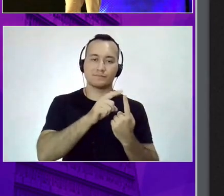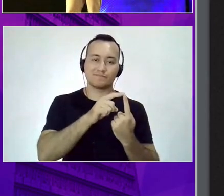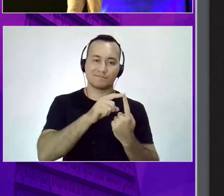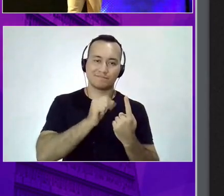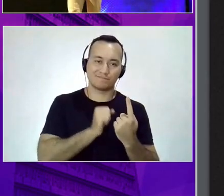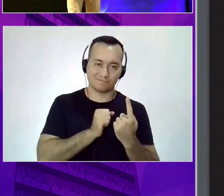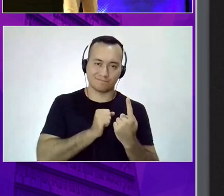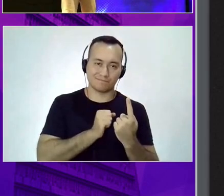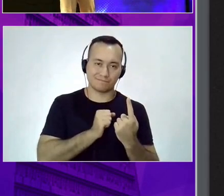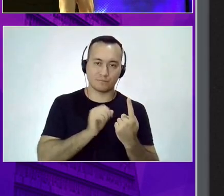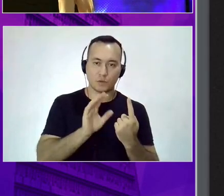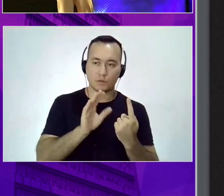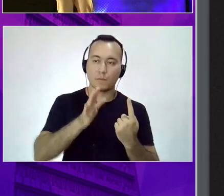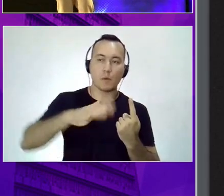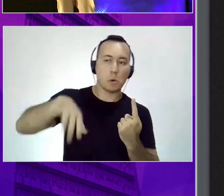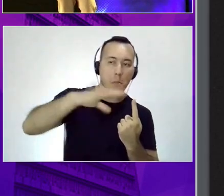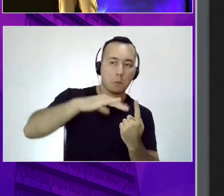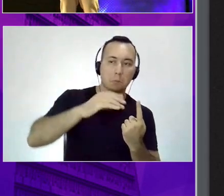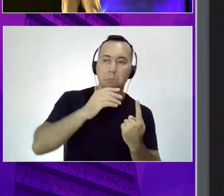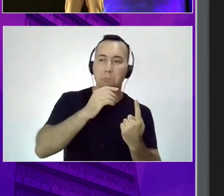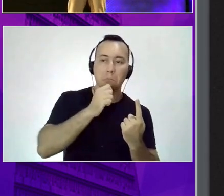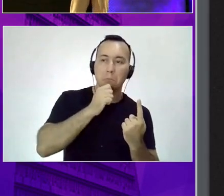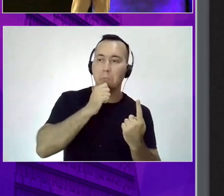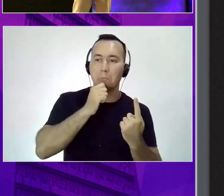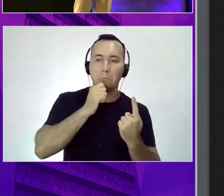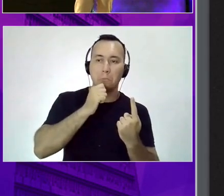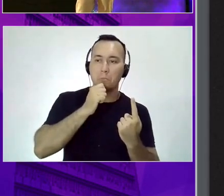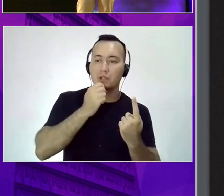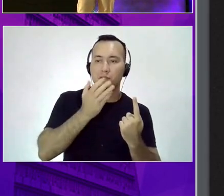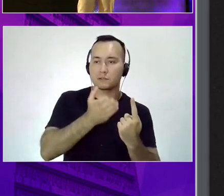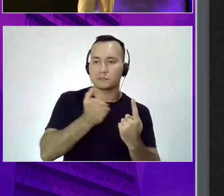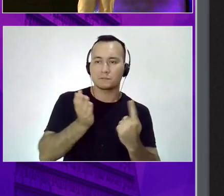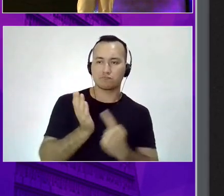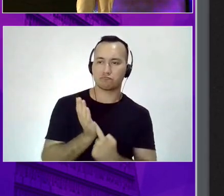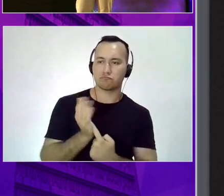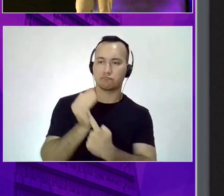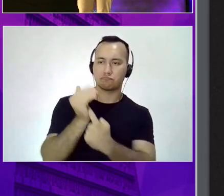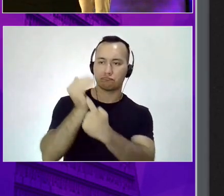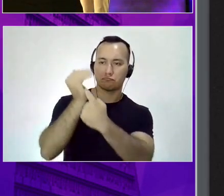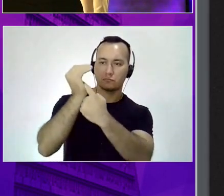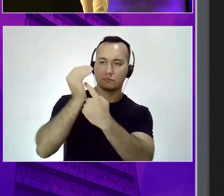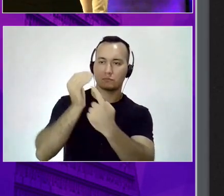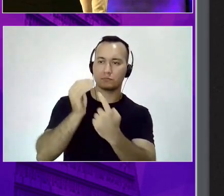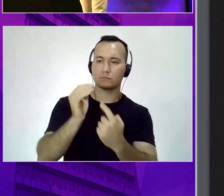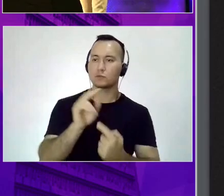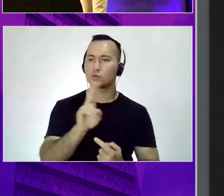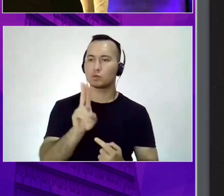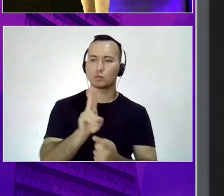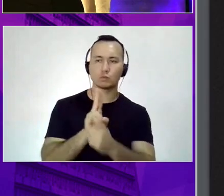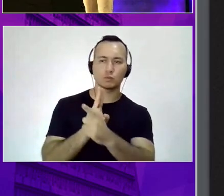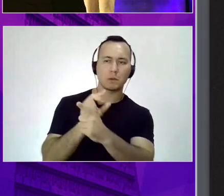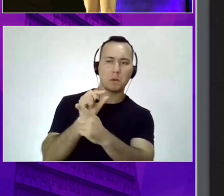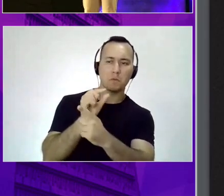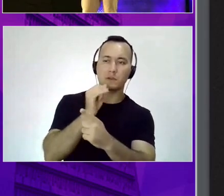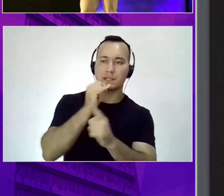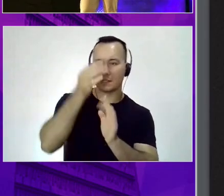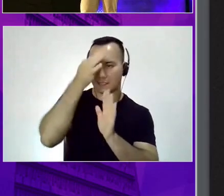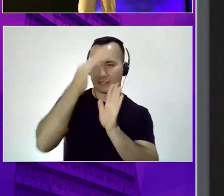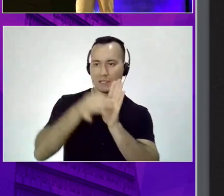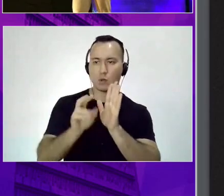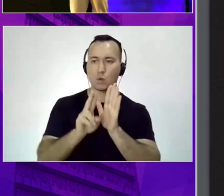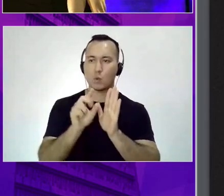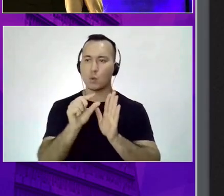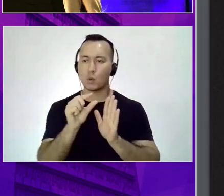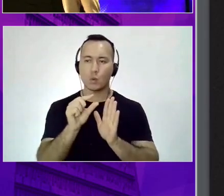que ninguém está fazendo, com uma tecnologia que poucas pessoas estão utilizando. Então, a gente tinha ali uma novidade que a gente